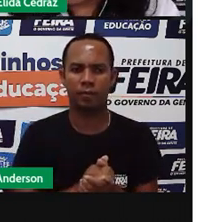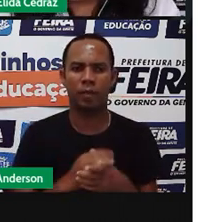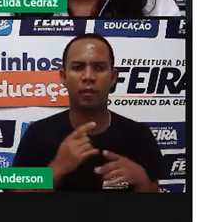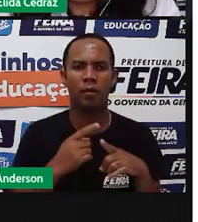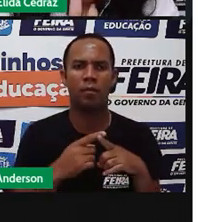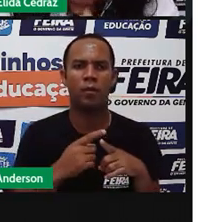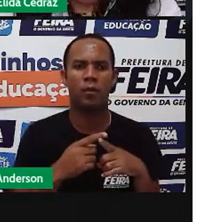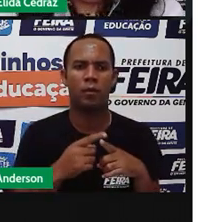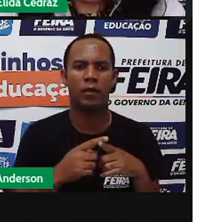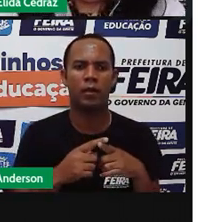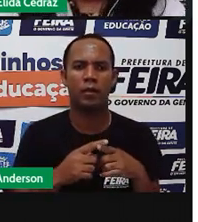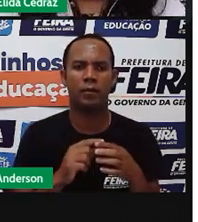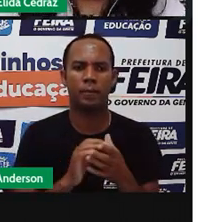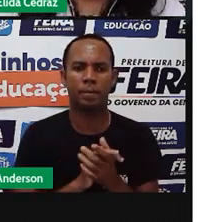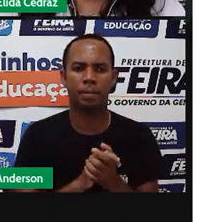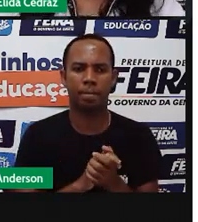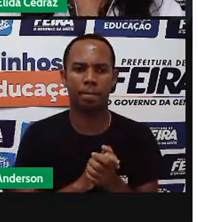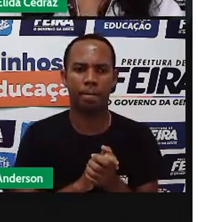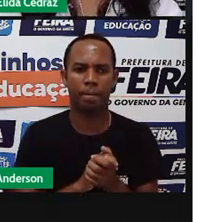Por quê, Pro?